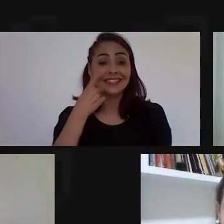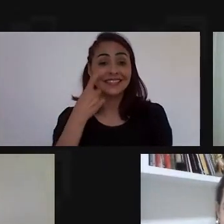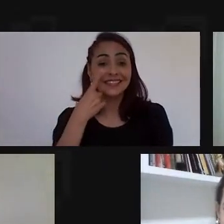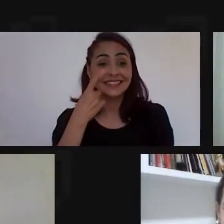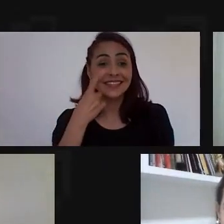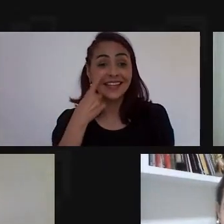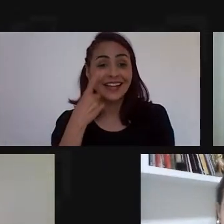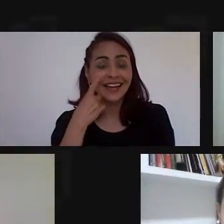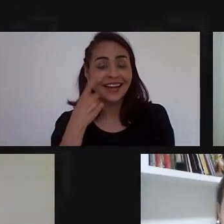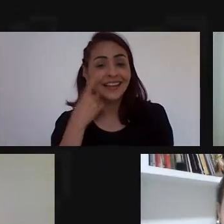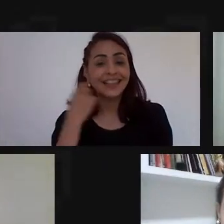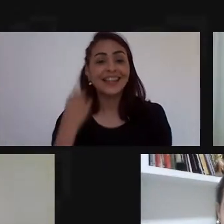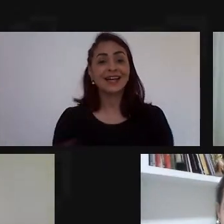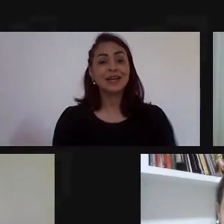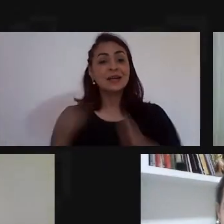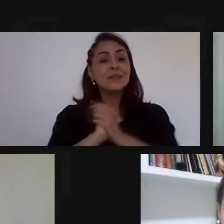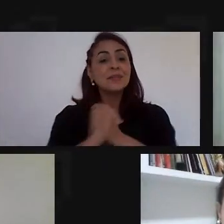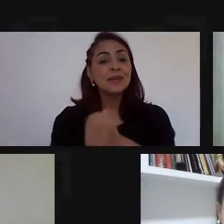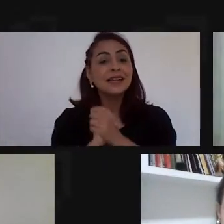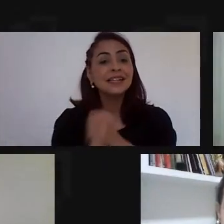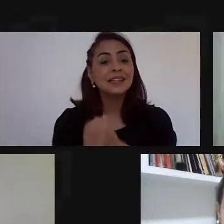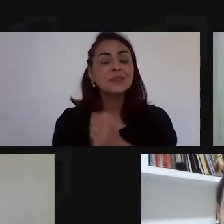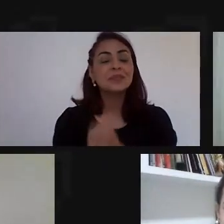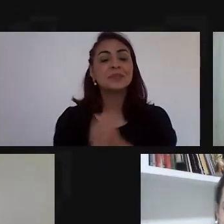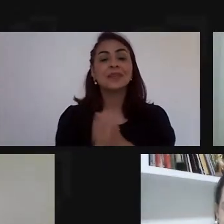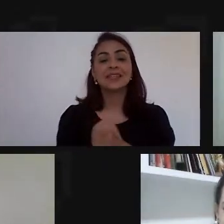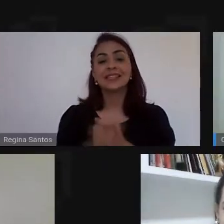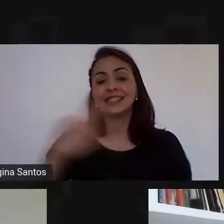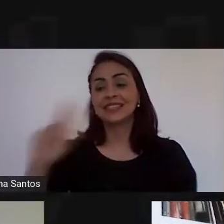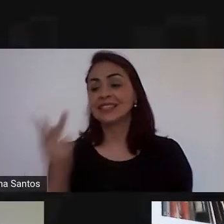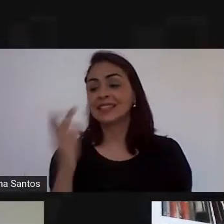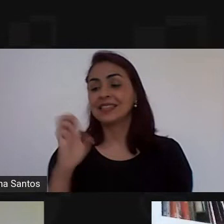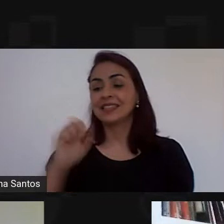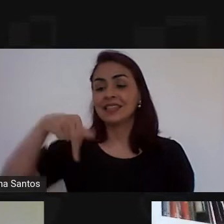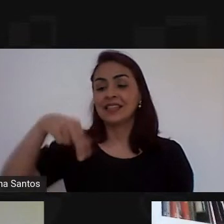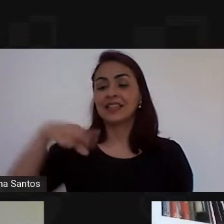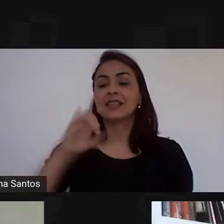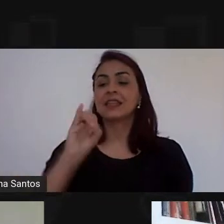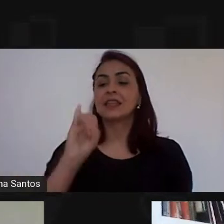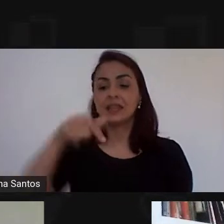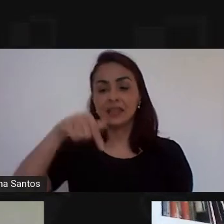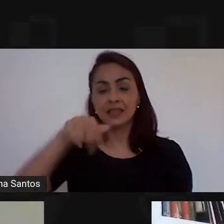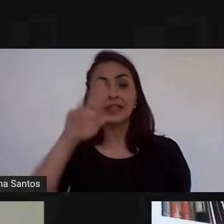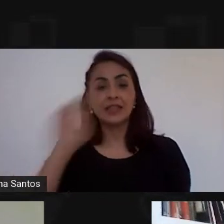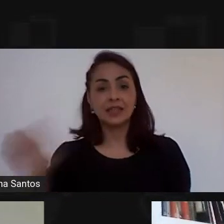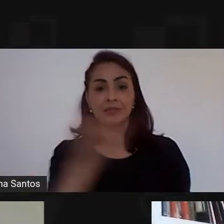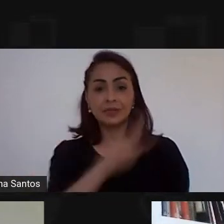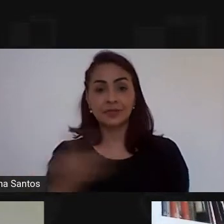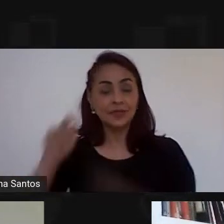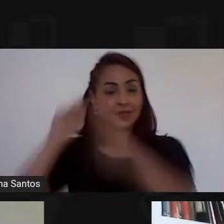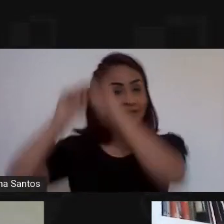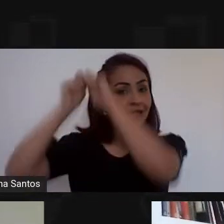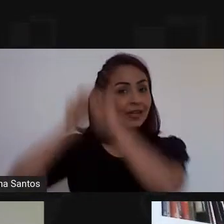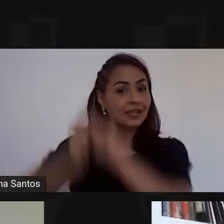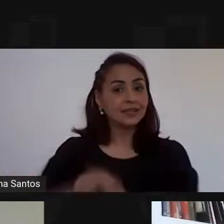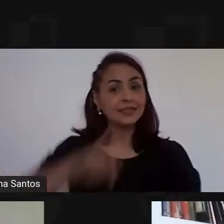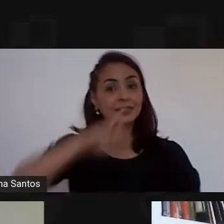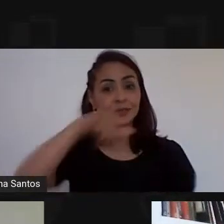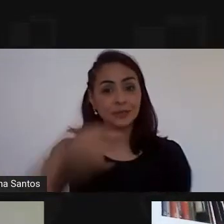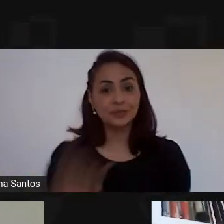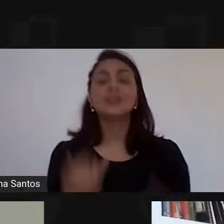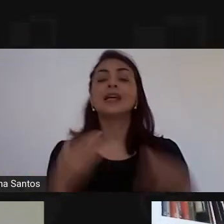chorar, parabéns Henrique, obrigado Aline, pela oportunidade. Pois é, eu queria agradecer